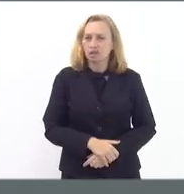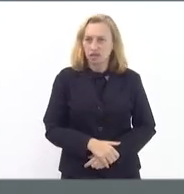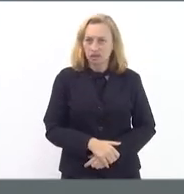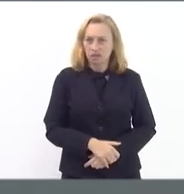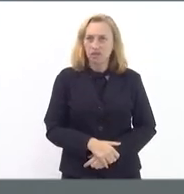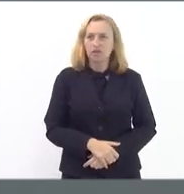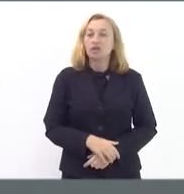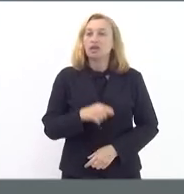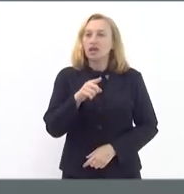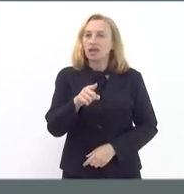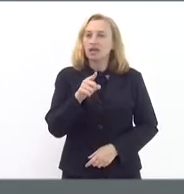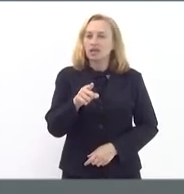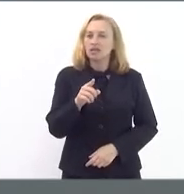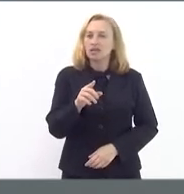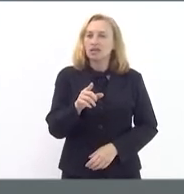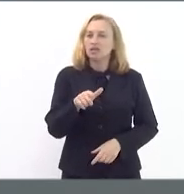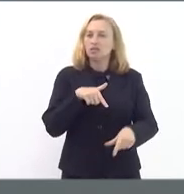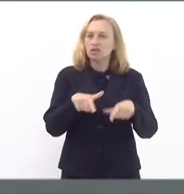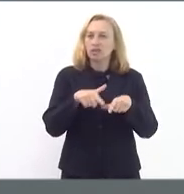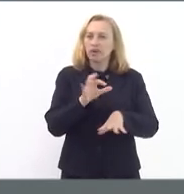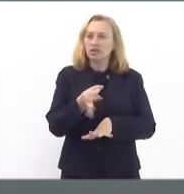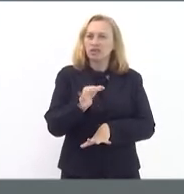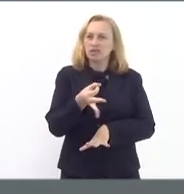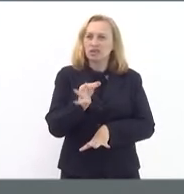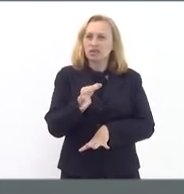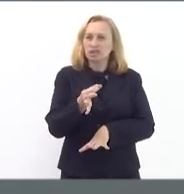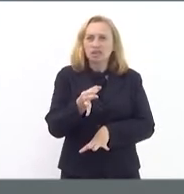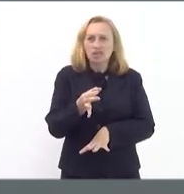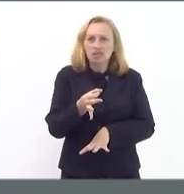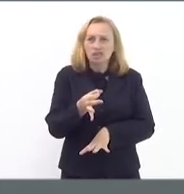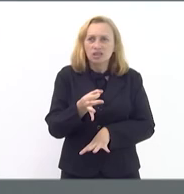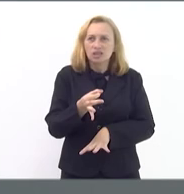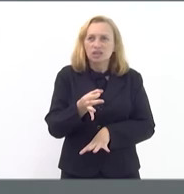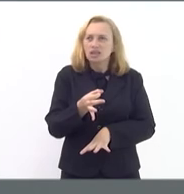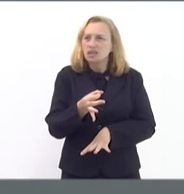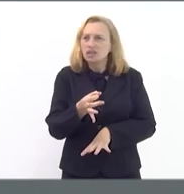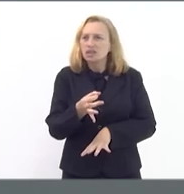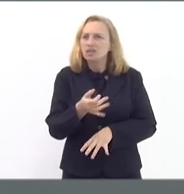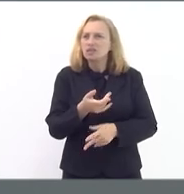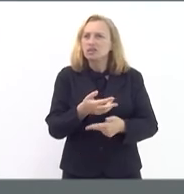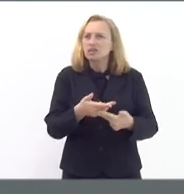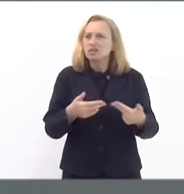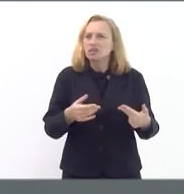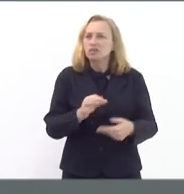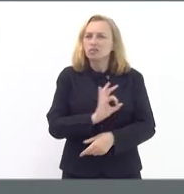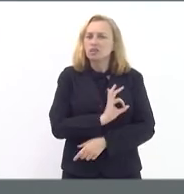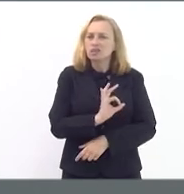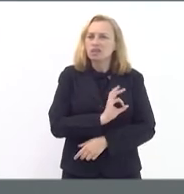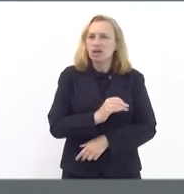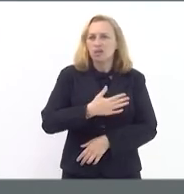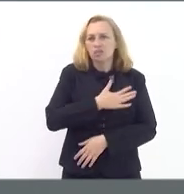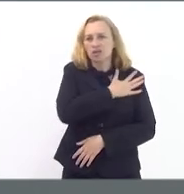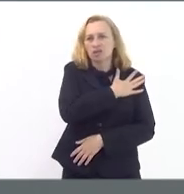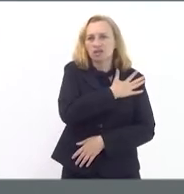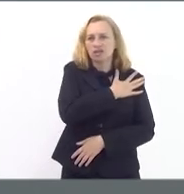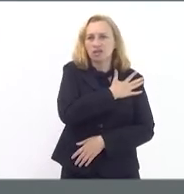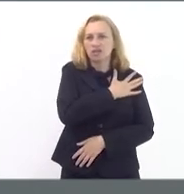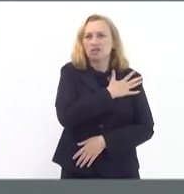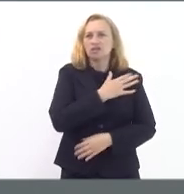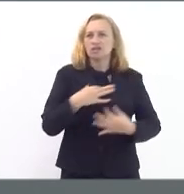e é esse é o efetivo que eu trabalho atualmente são 101 policiais militares na disposição do